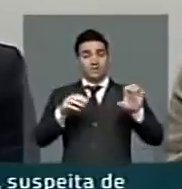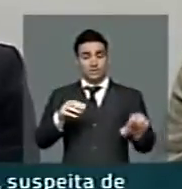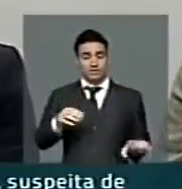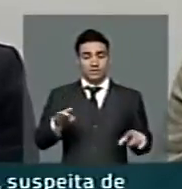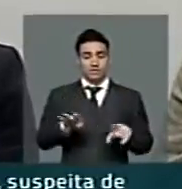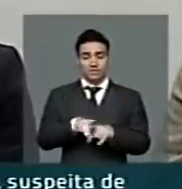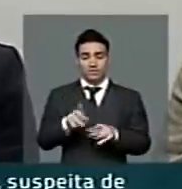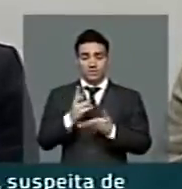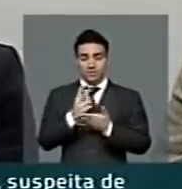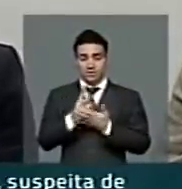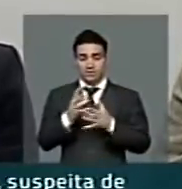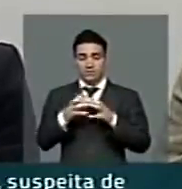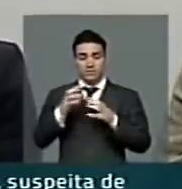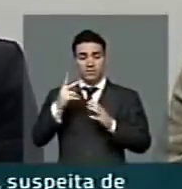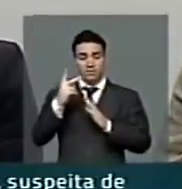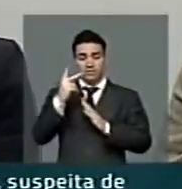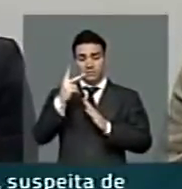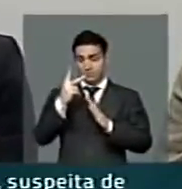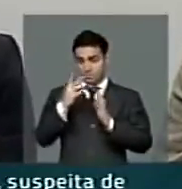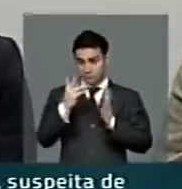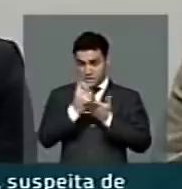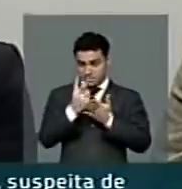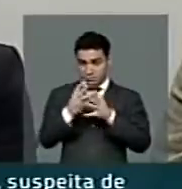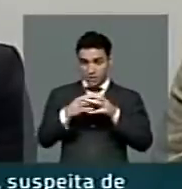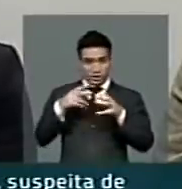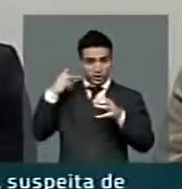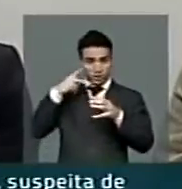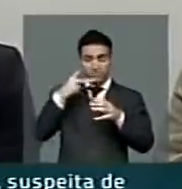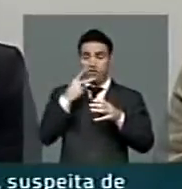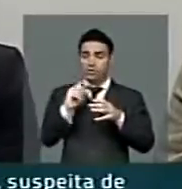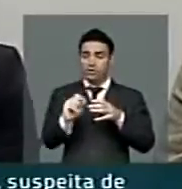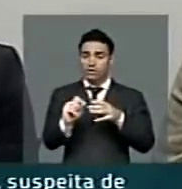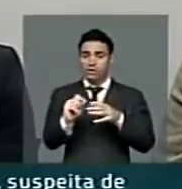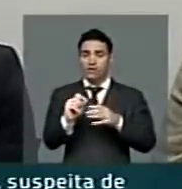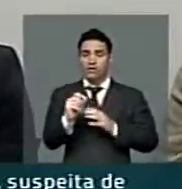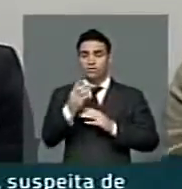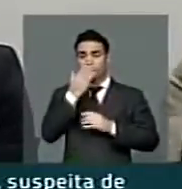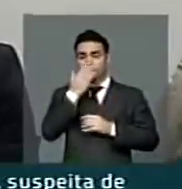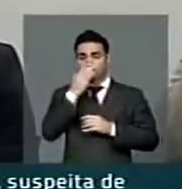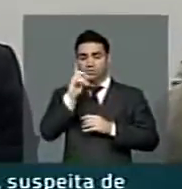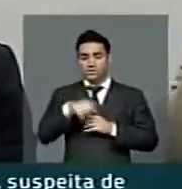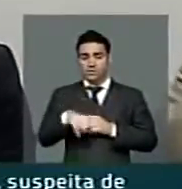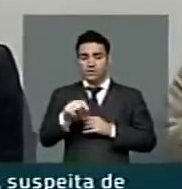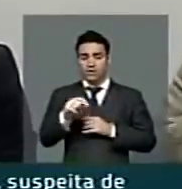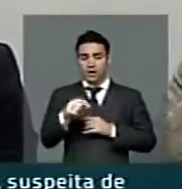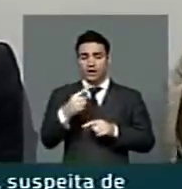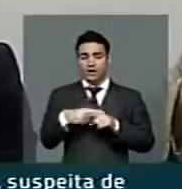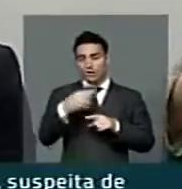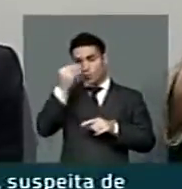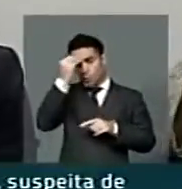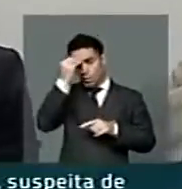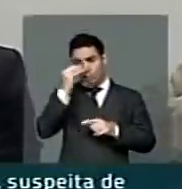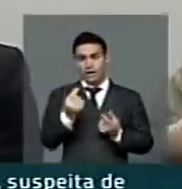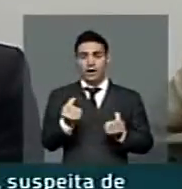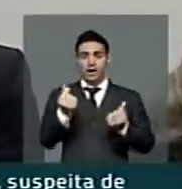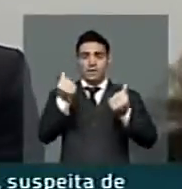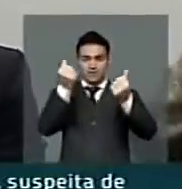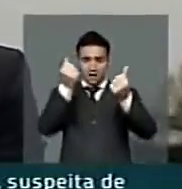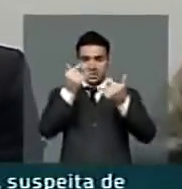próprio partido que questionaram esse projeto, argumentam de que a prostituição é um subproduto do capitalismo e que,